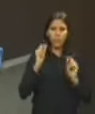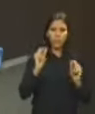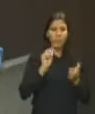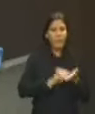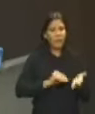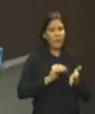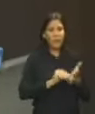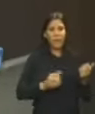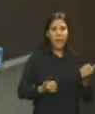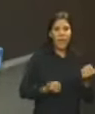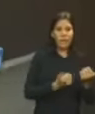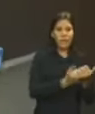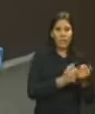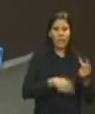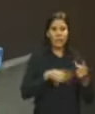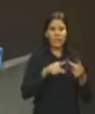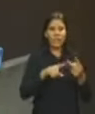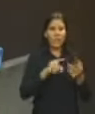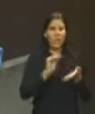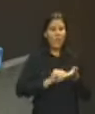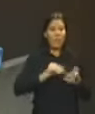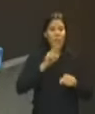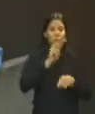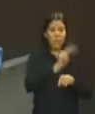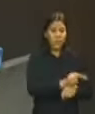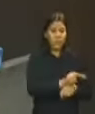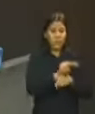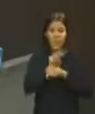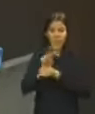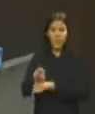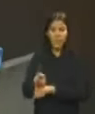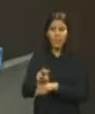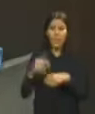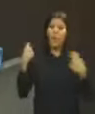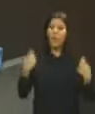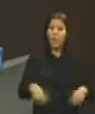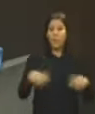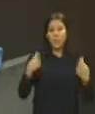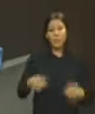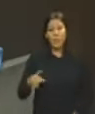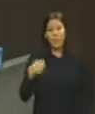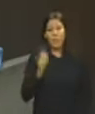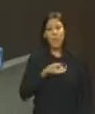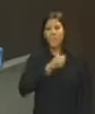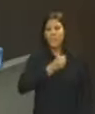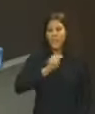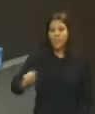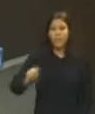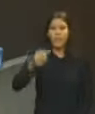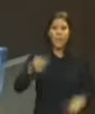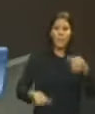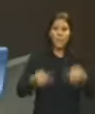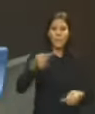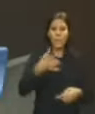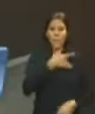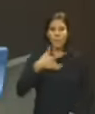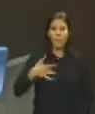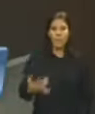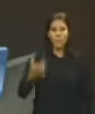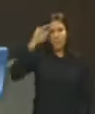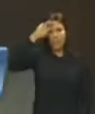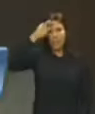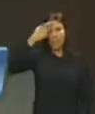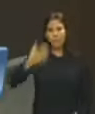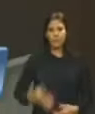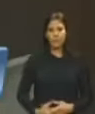assistenciais, vazios de fiscalização e da necessidade da gente avançar na defesa da política de saúde mental. Deputado Carlos.